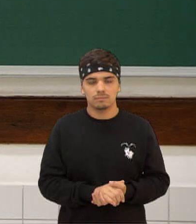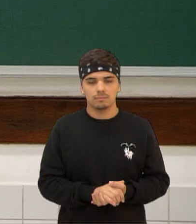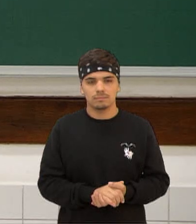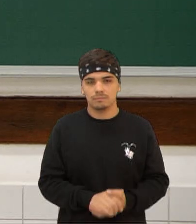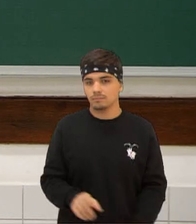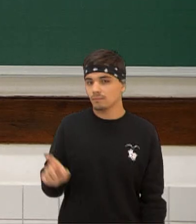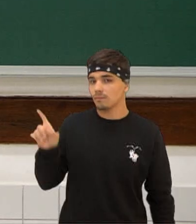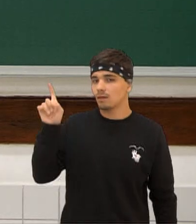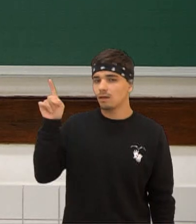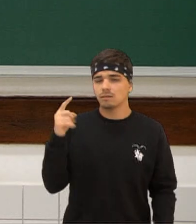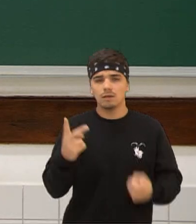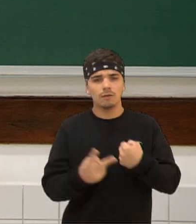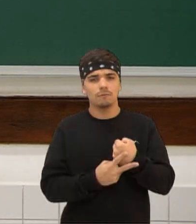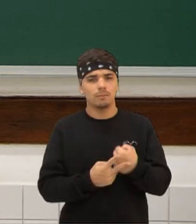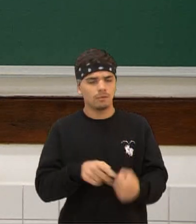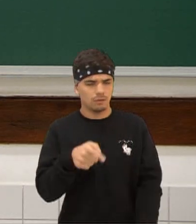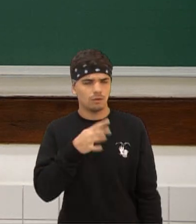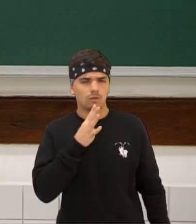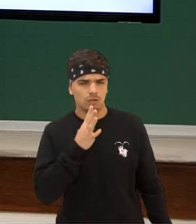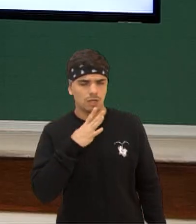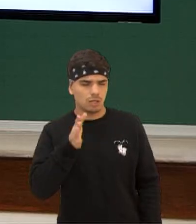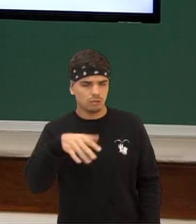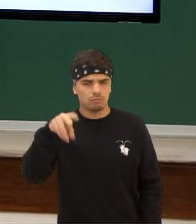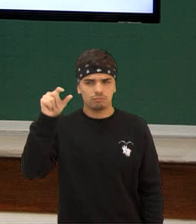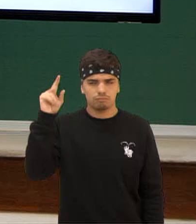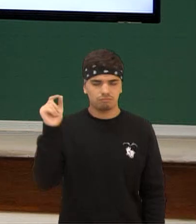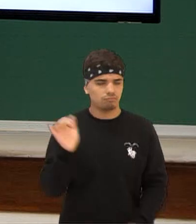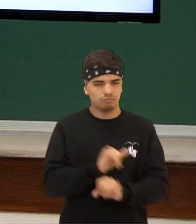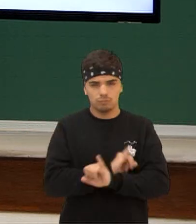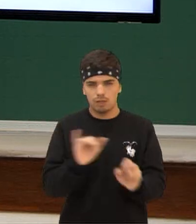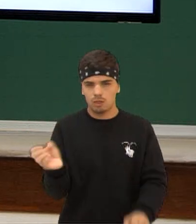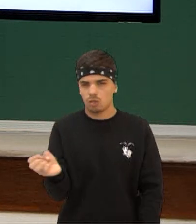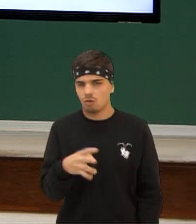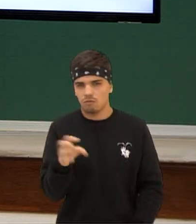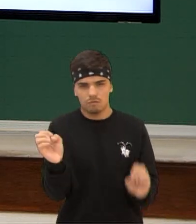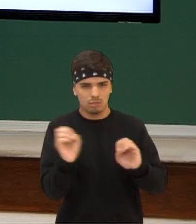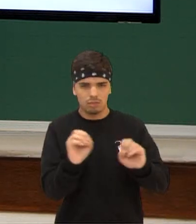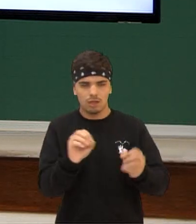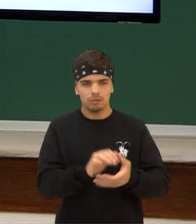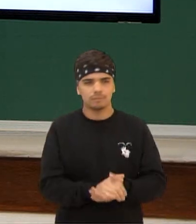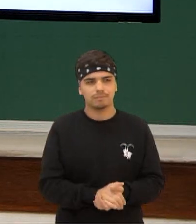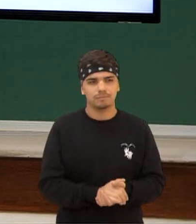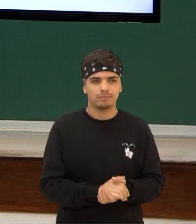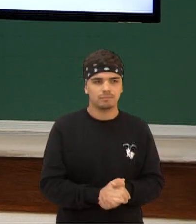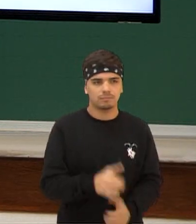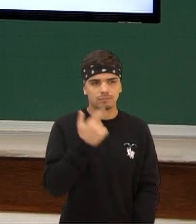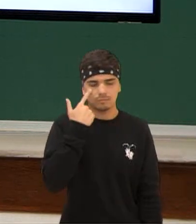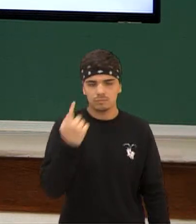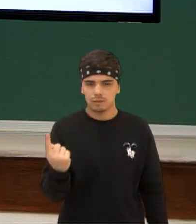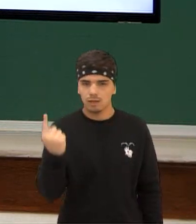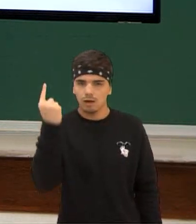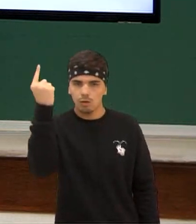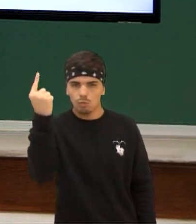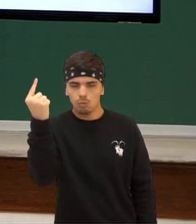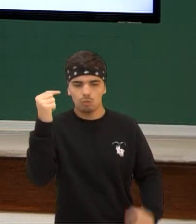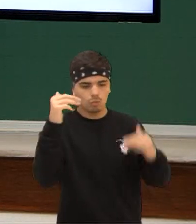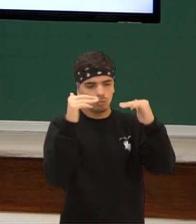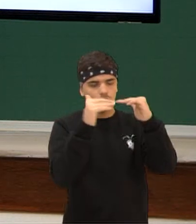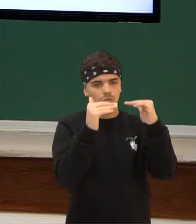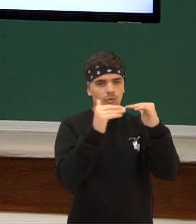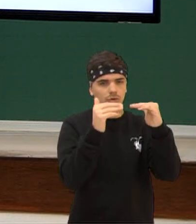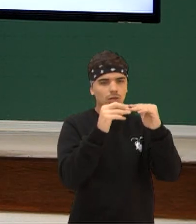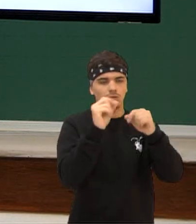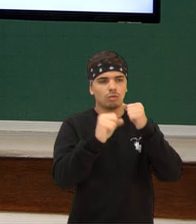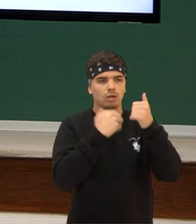esses verbos você já sabe decore seu Tiago não tem nada de novidade eu só consegui seja se você acertou na número um então eles